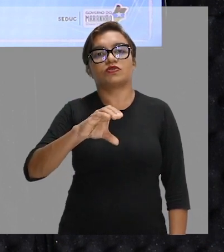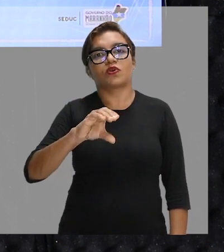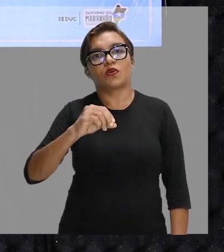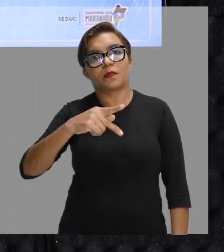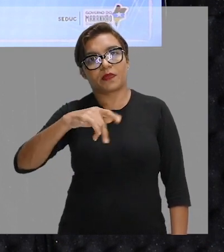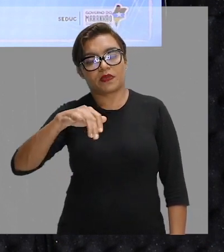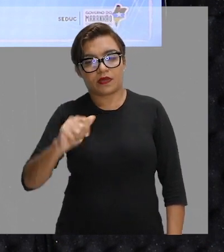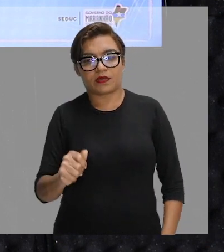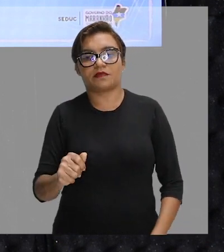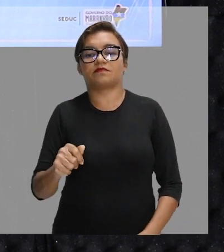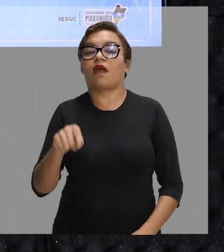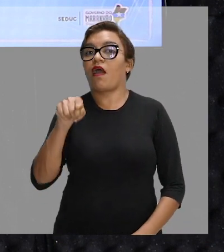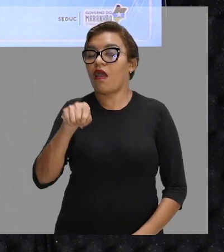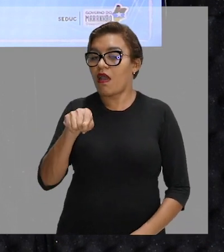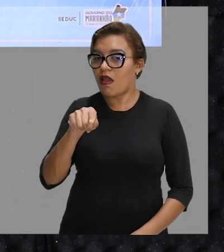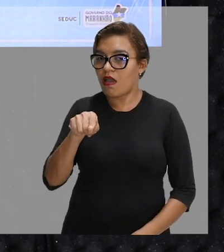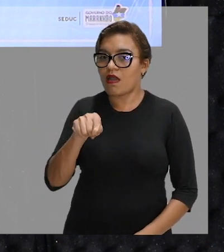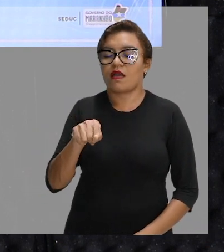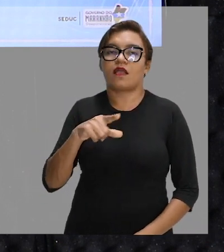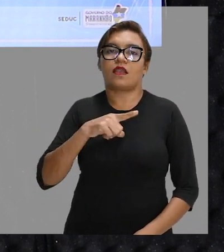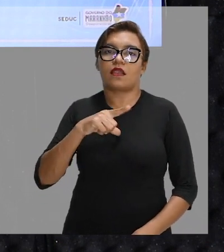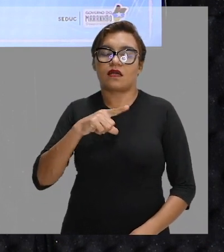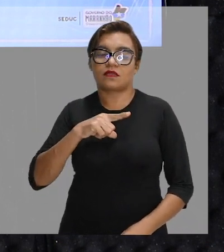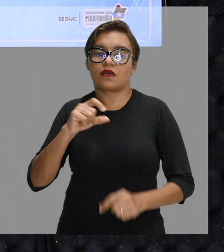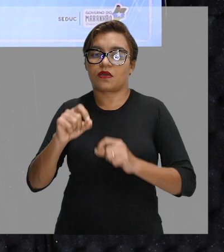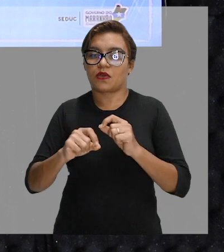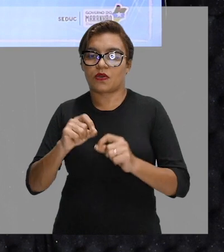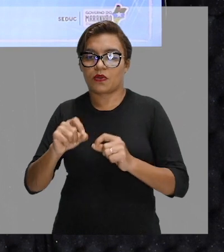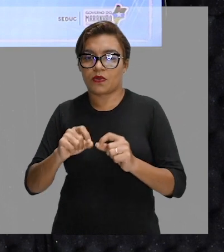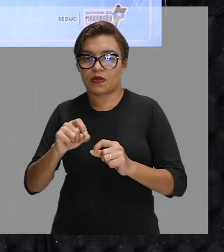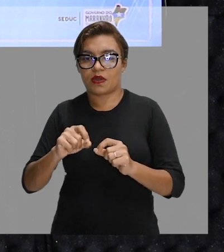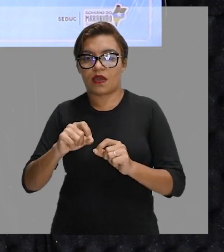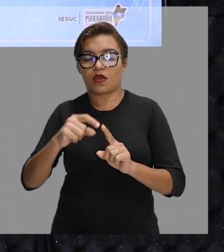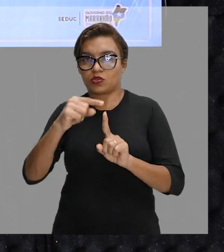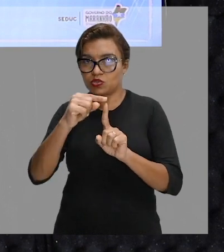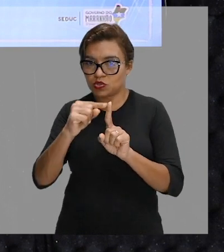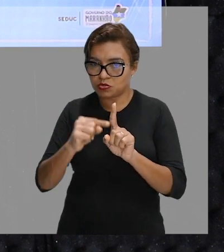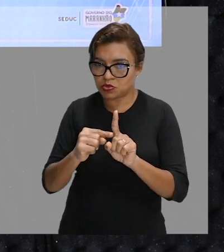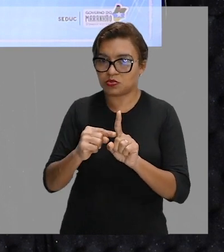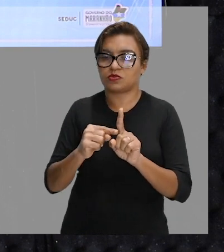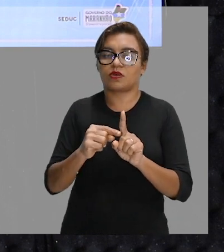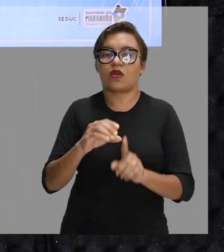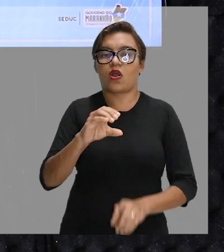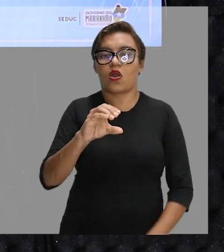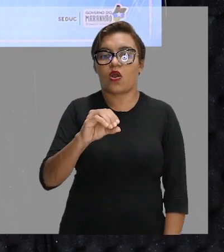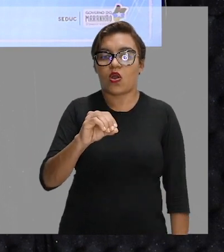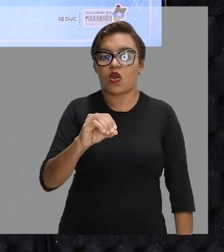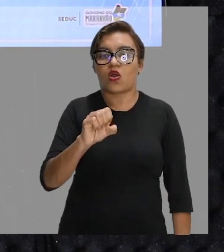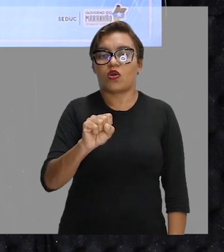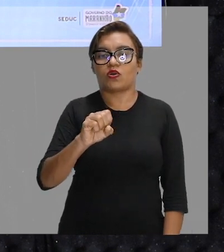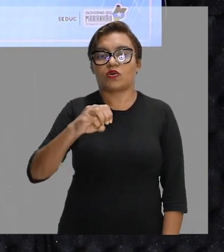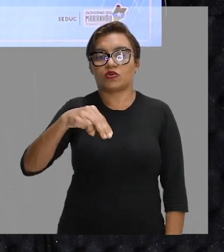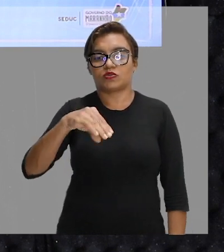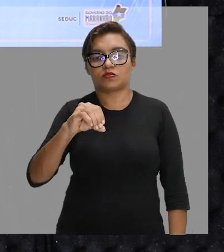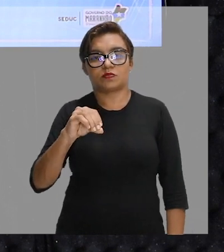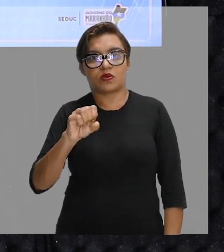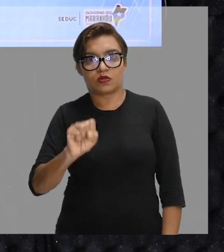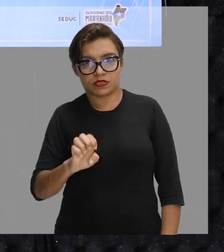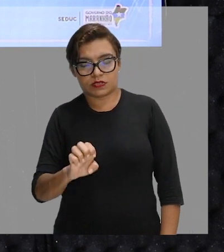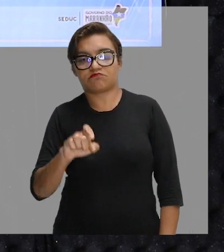diminuição da temperatura de congelamento da solução. E a osmose ou pressão